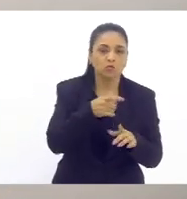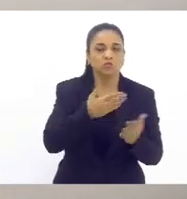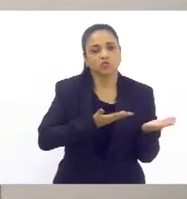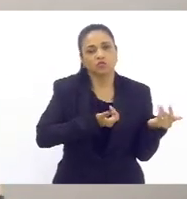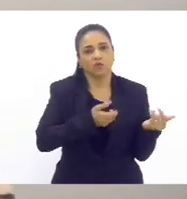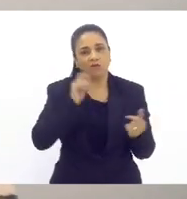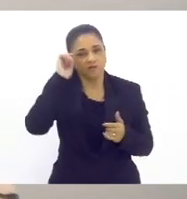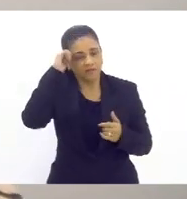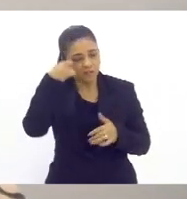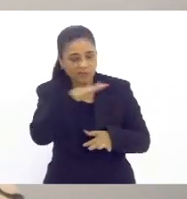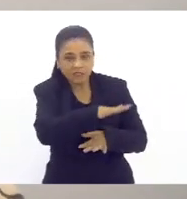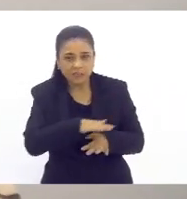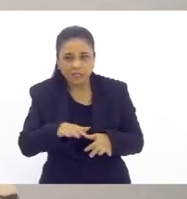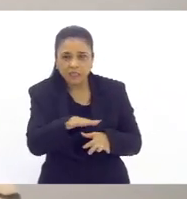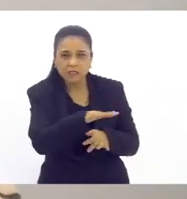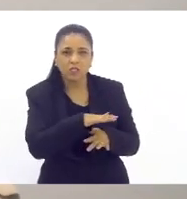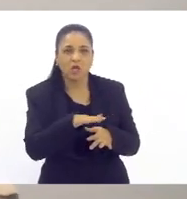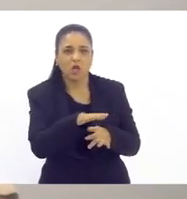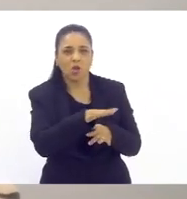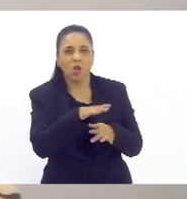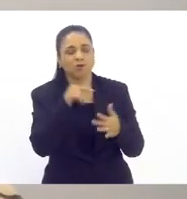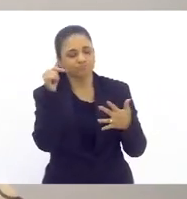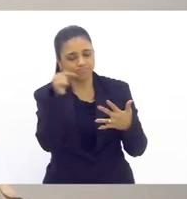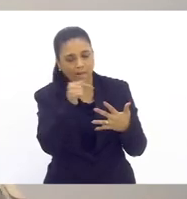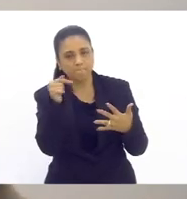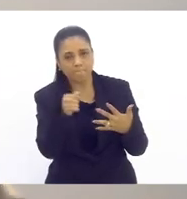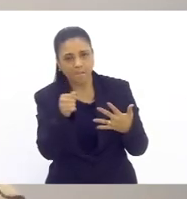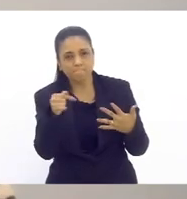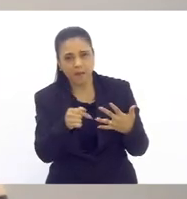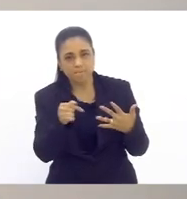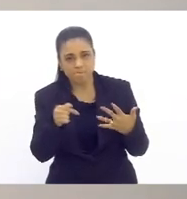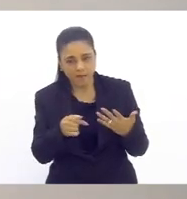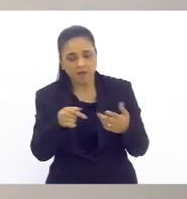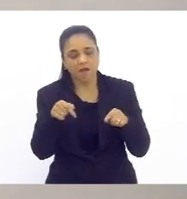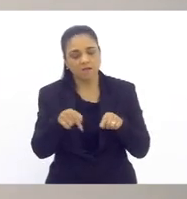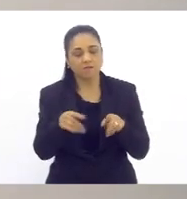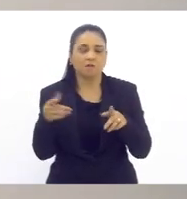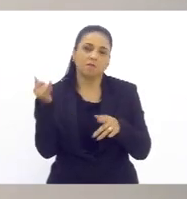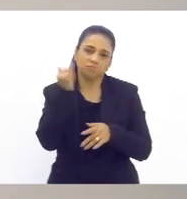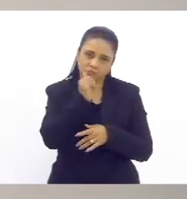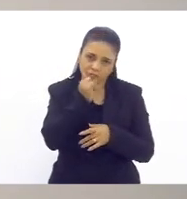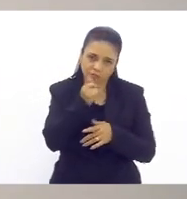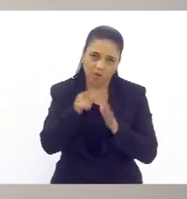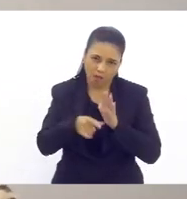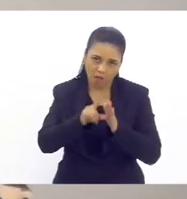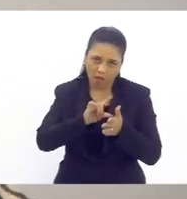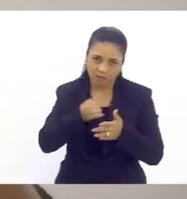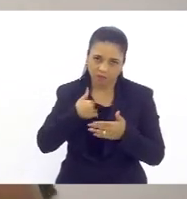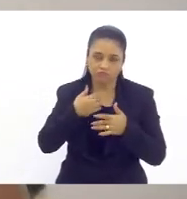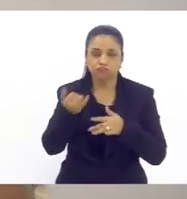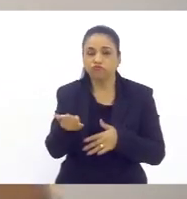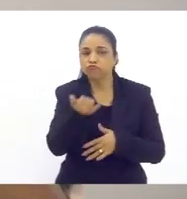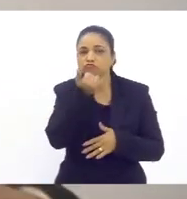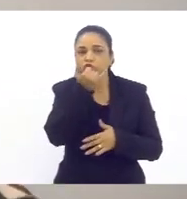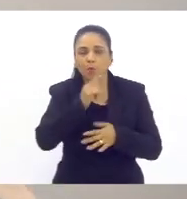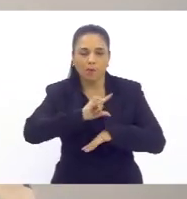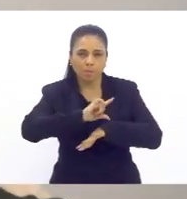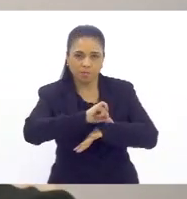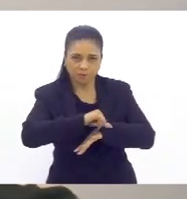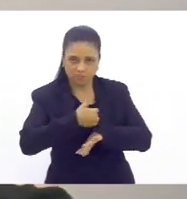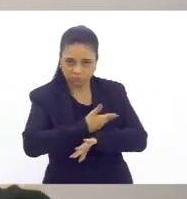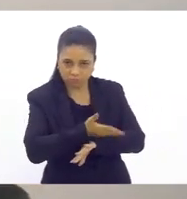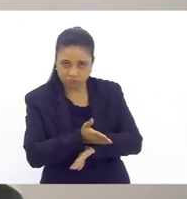em territórios né são questões pontuadas de territórios que foi colocado aqui também então peço desculpa por ter passado